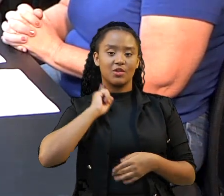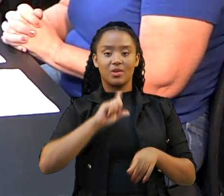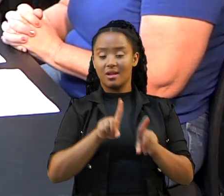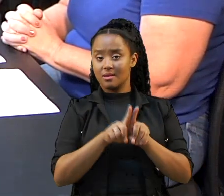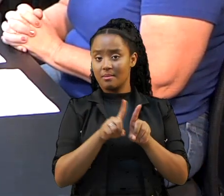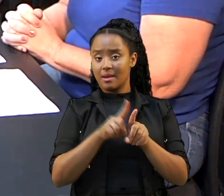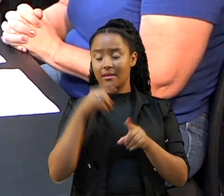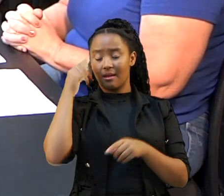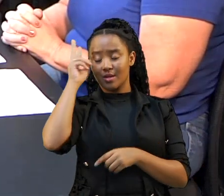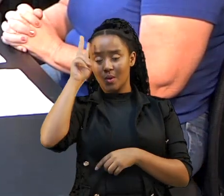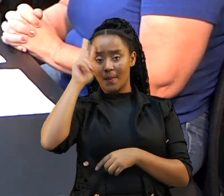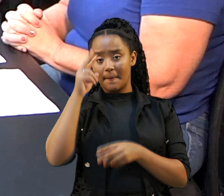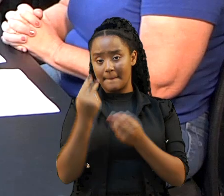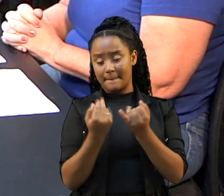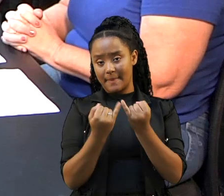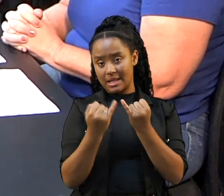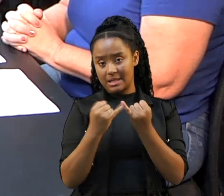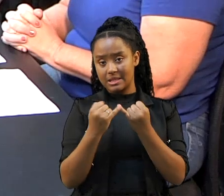forte isso.